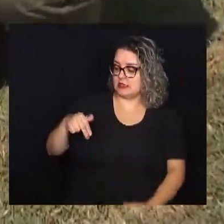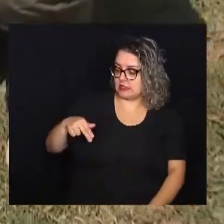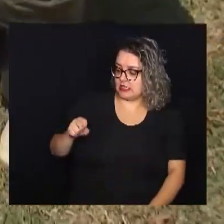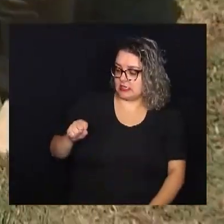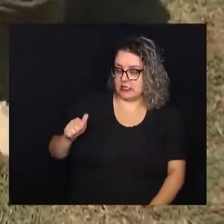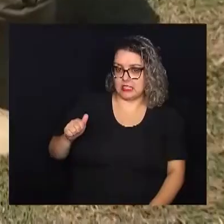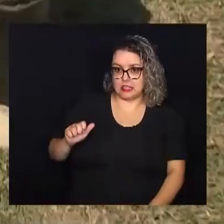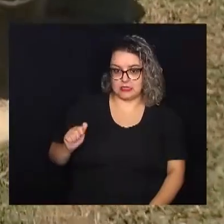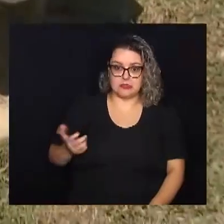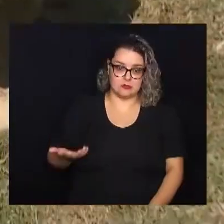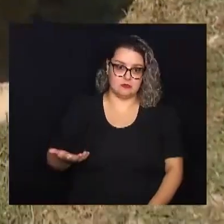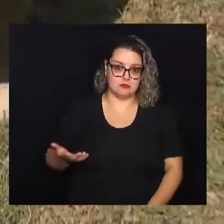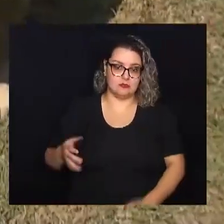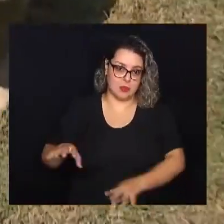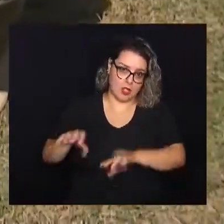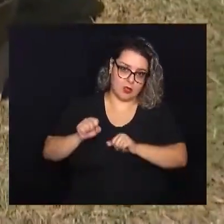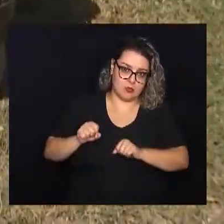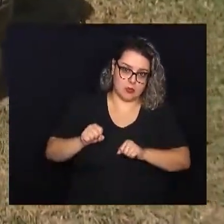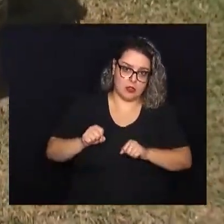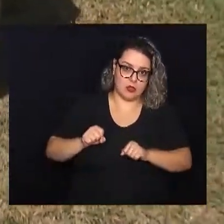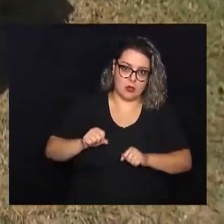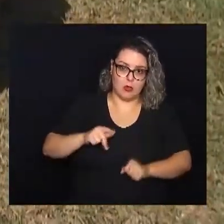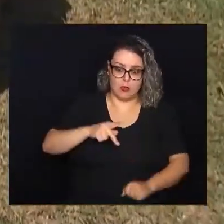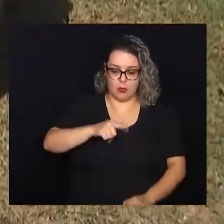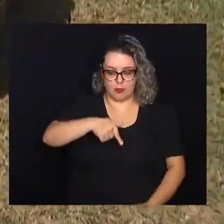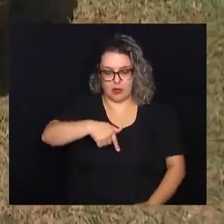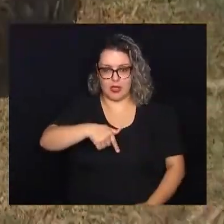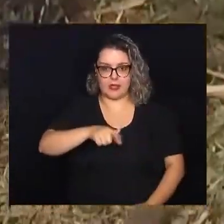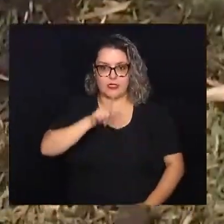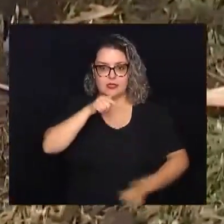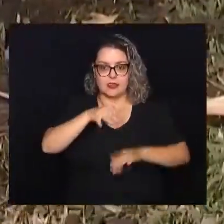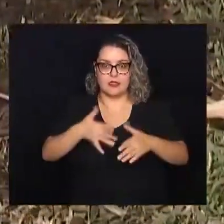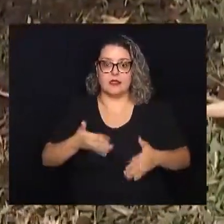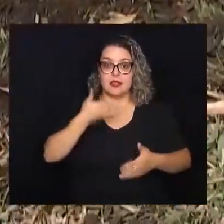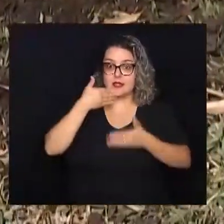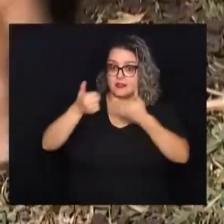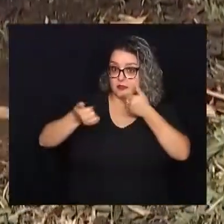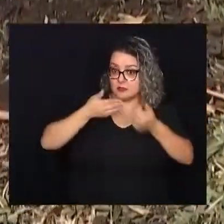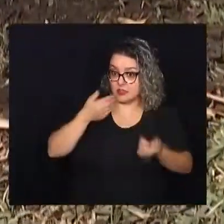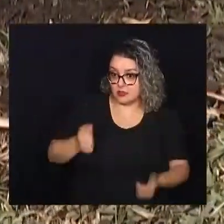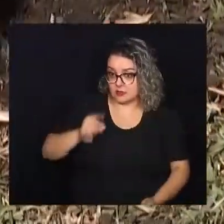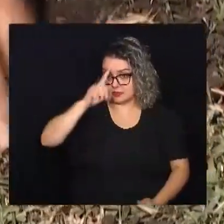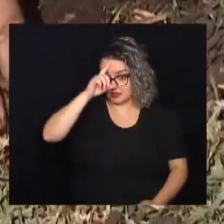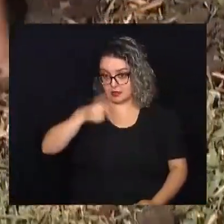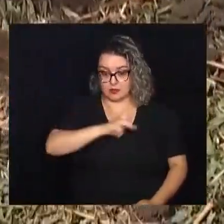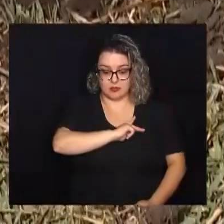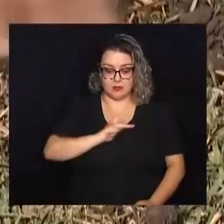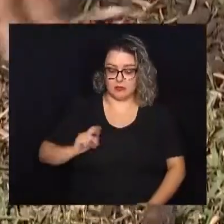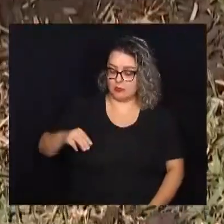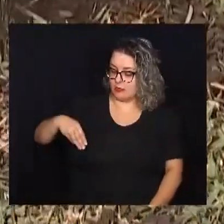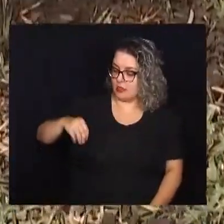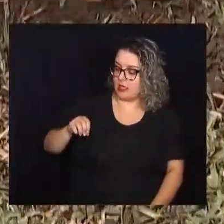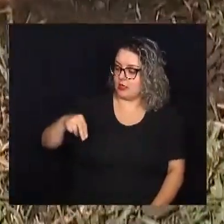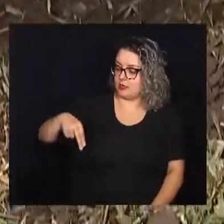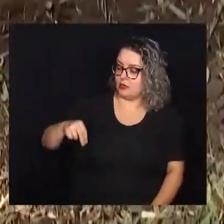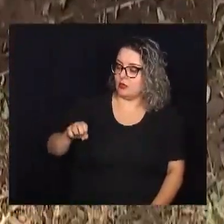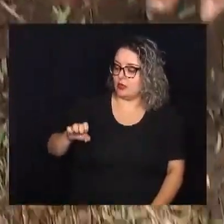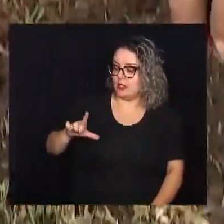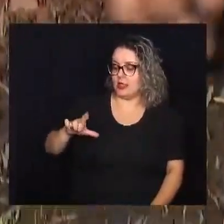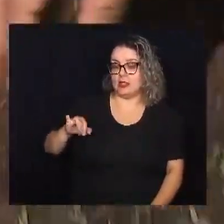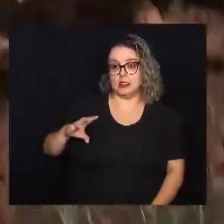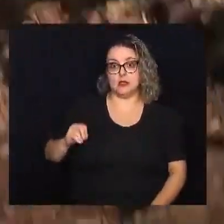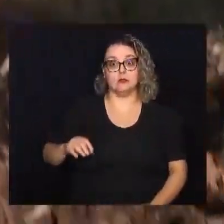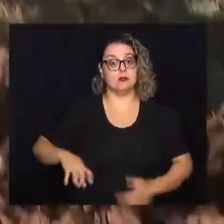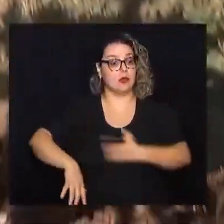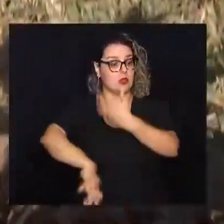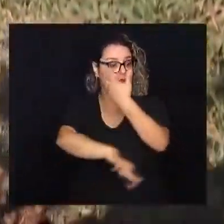acabou adotando o parque das águas e entre as melhorias determinadas pelo nosso Presidente o Manoel eleito Magalhães fazer com que o parto